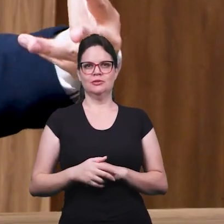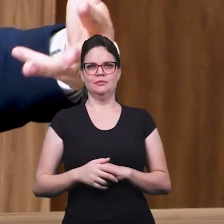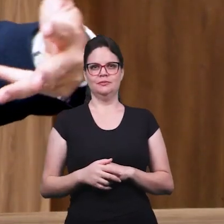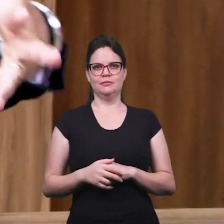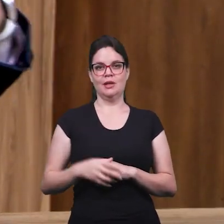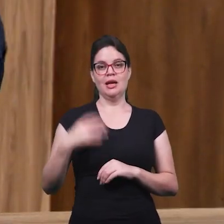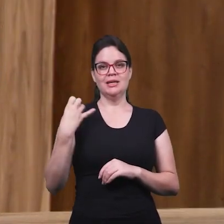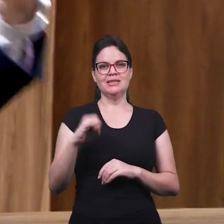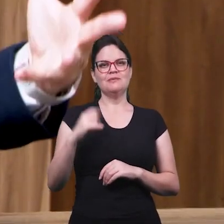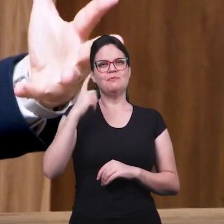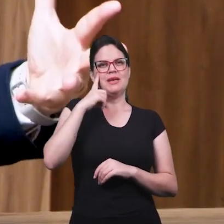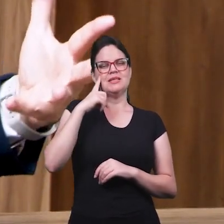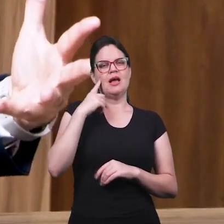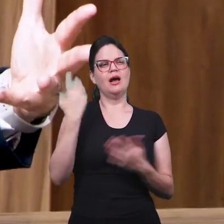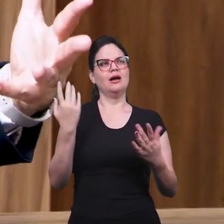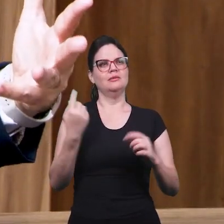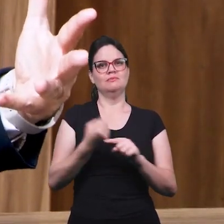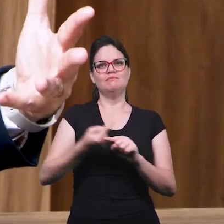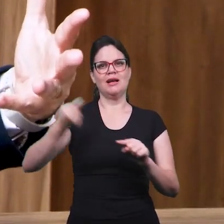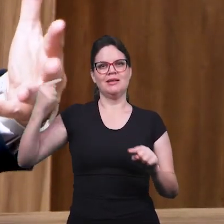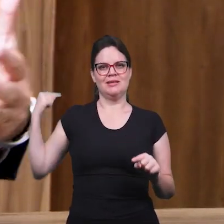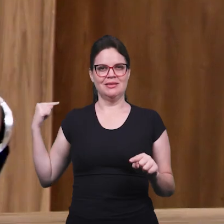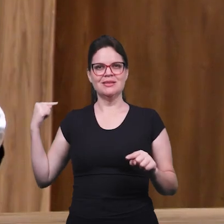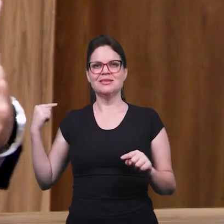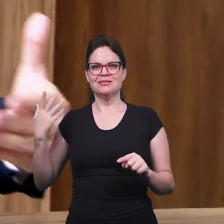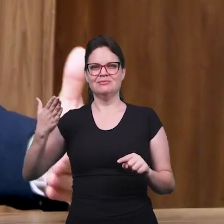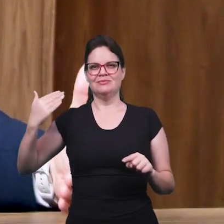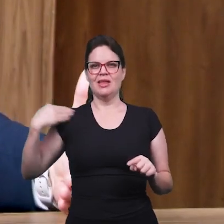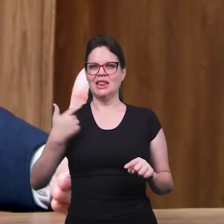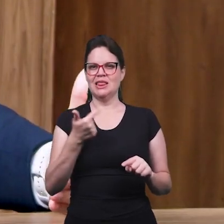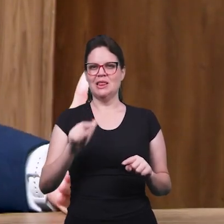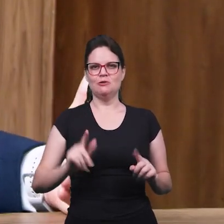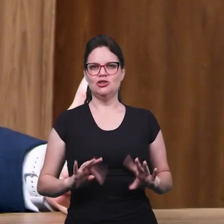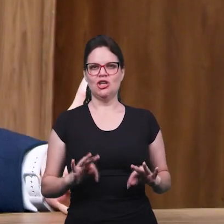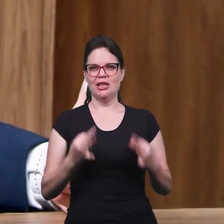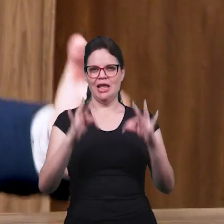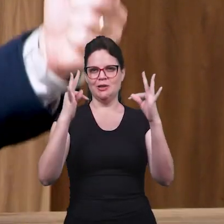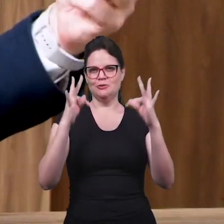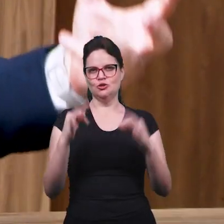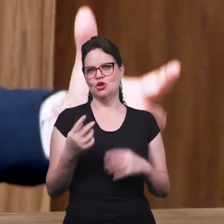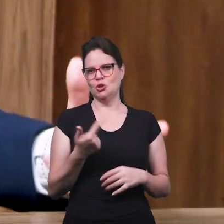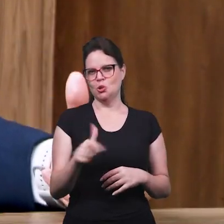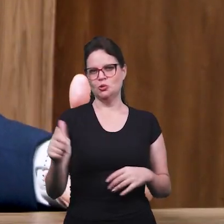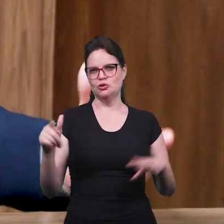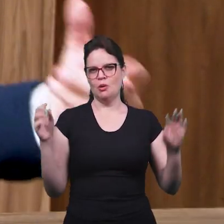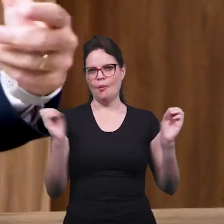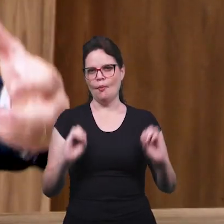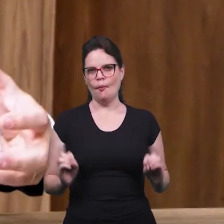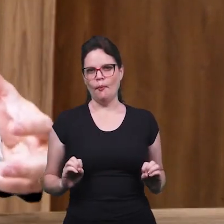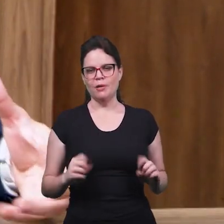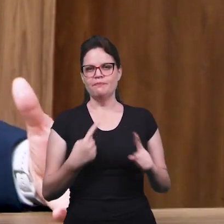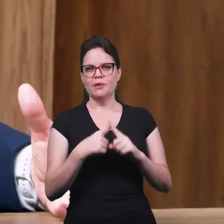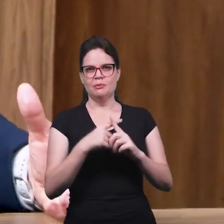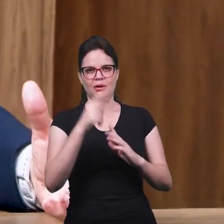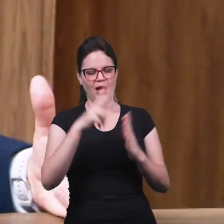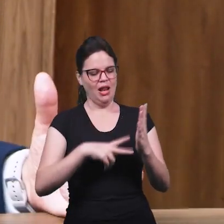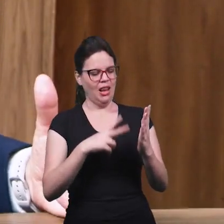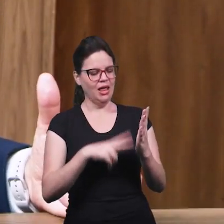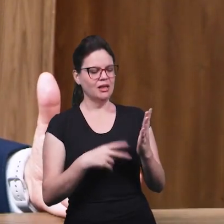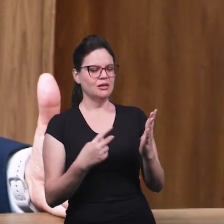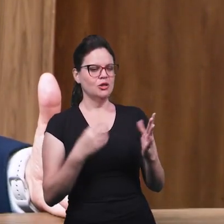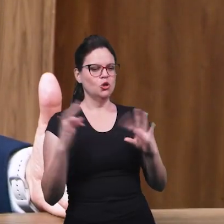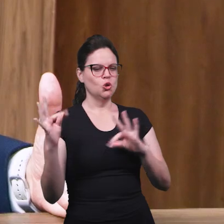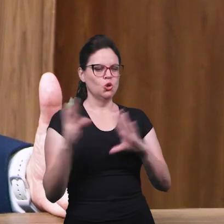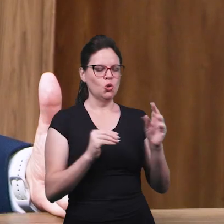atrás, né? Décadas atrás, os irmãos, quando viam essa profecia, todo olho verá, como é que vai ser isso,